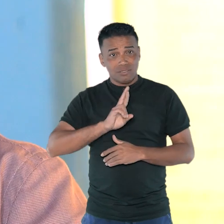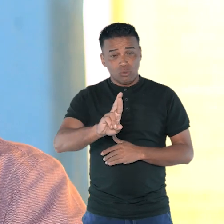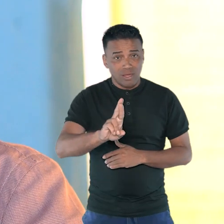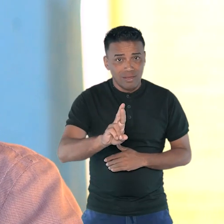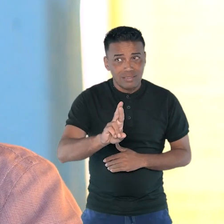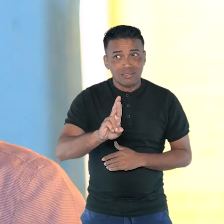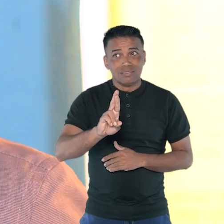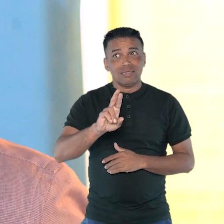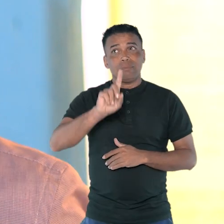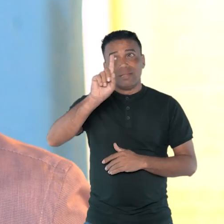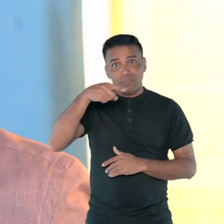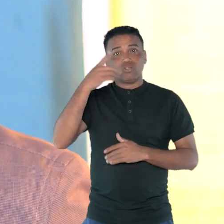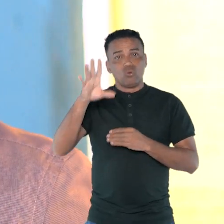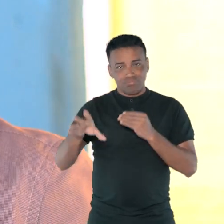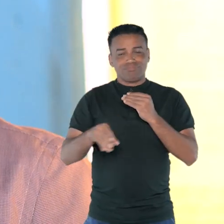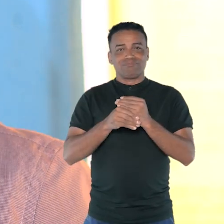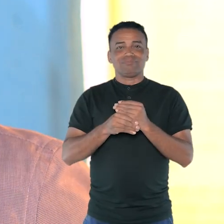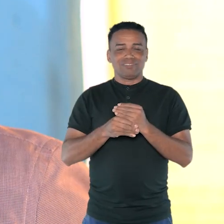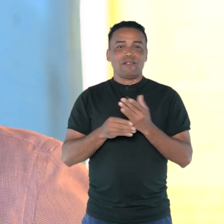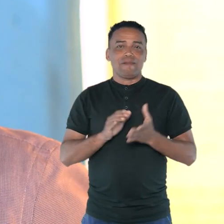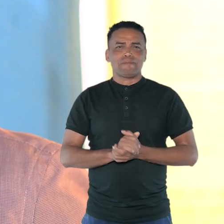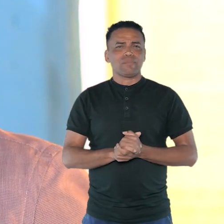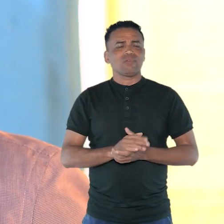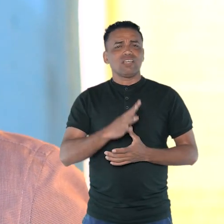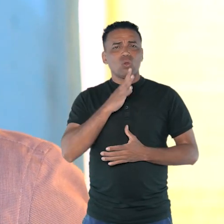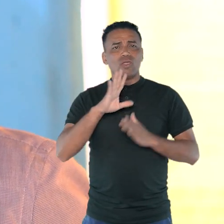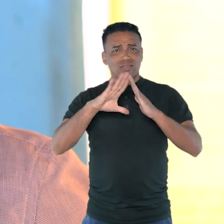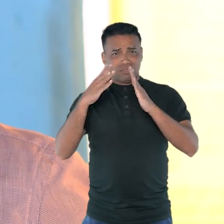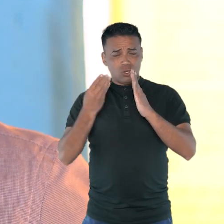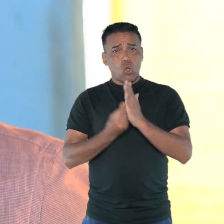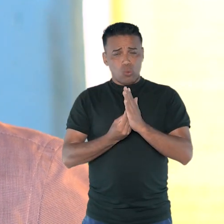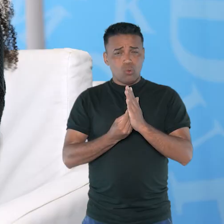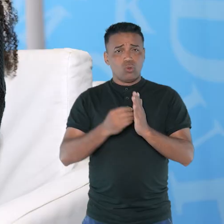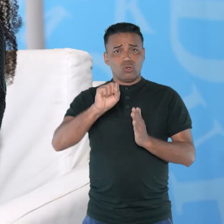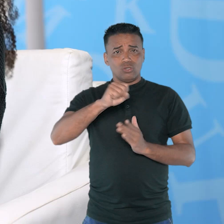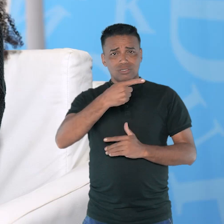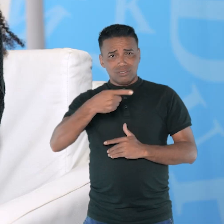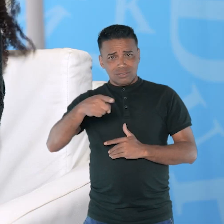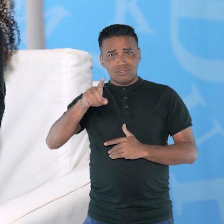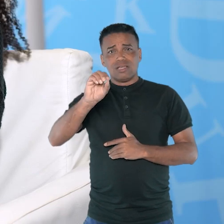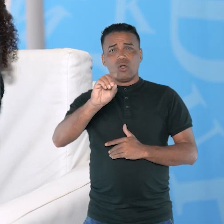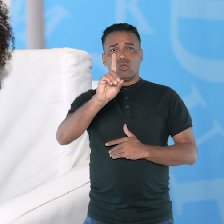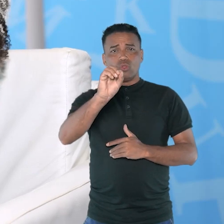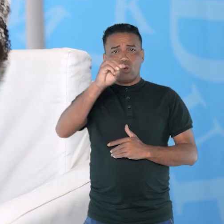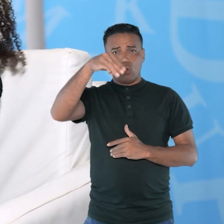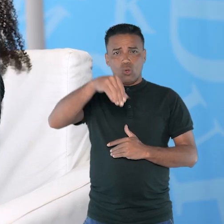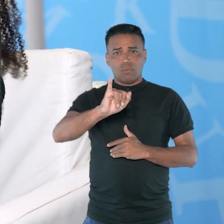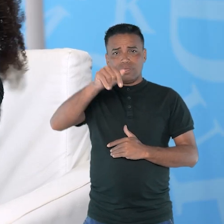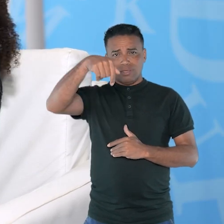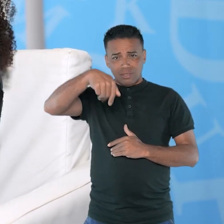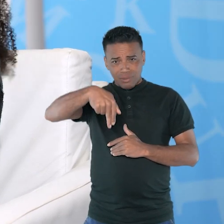eu depois completar o que eu gostaria de falar. Você conhece o Quilombo de São Domingos aqui em Paracatu? Conhece ou não? Não, mas quero